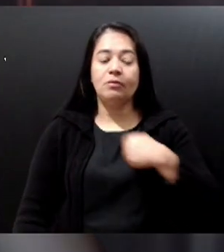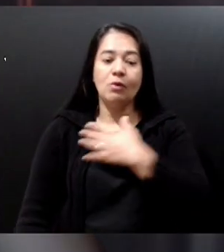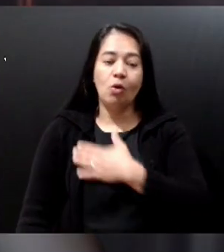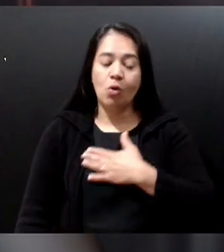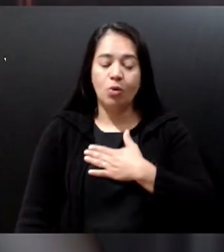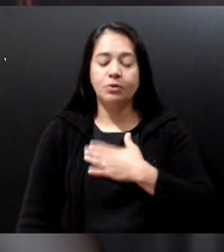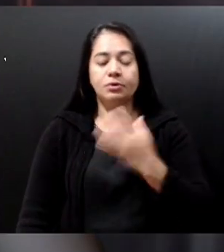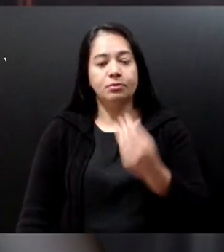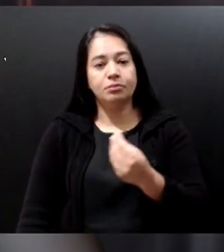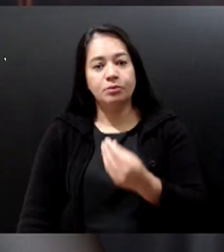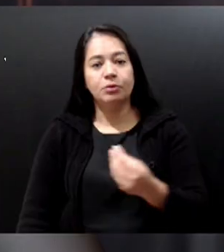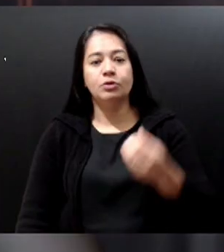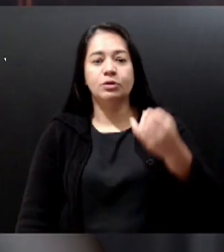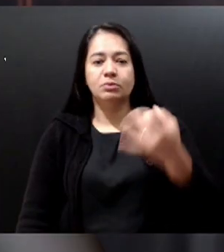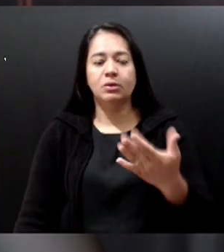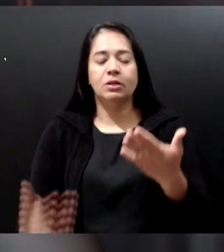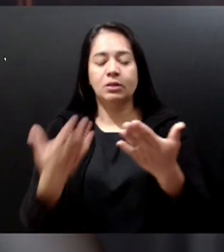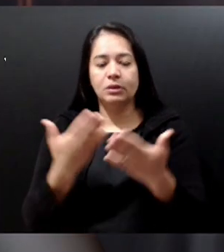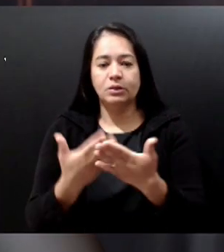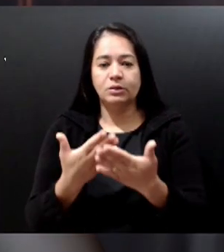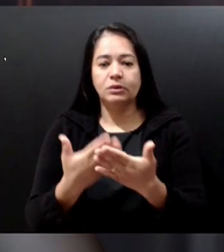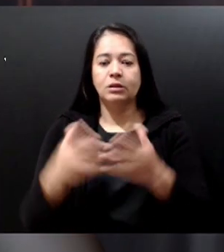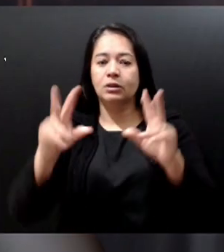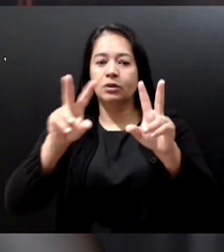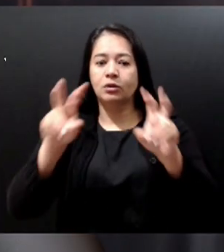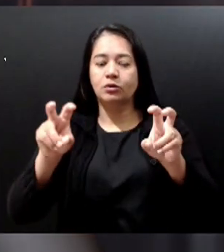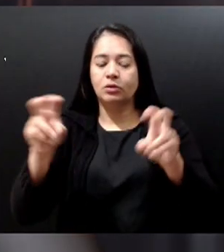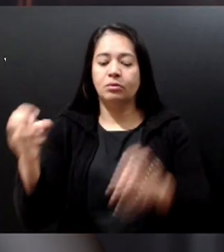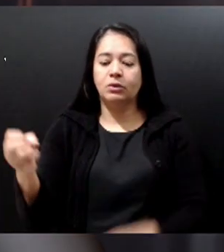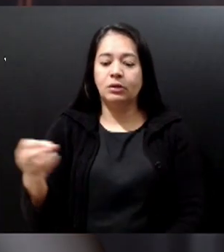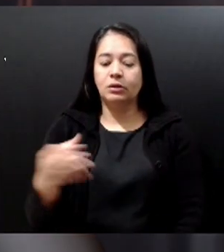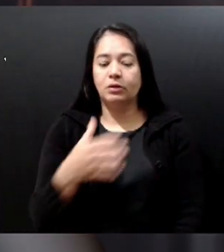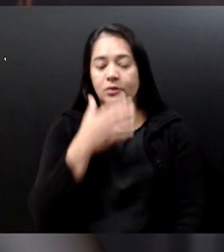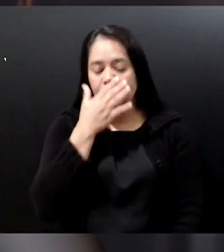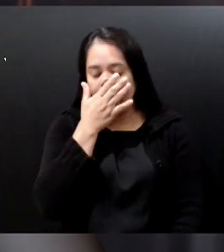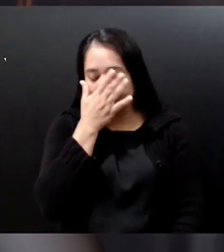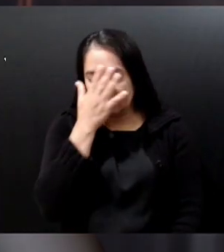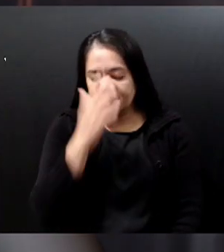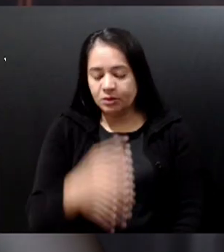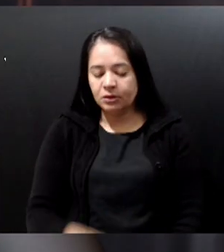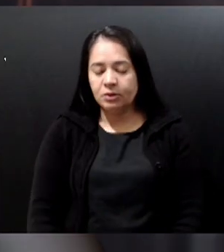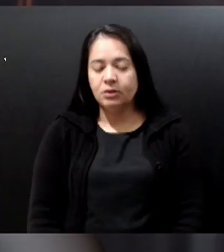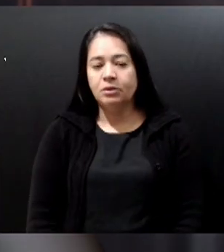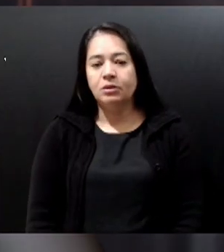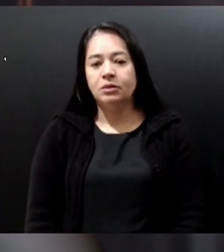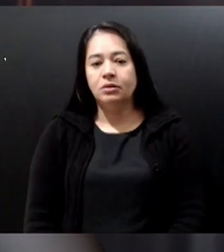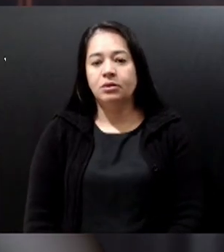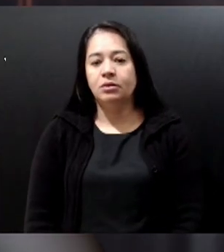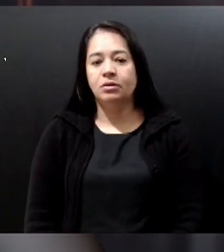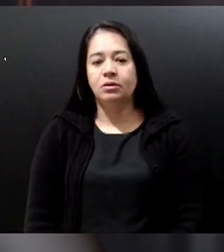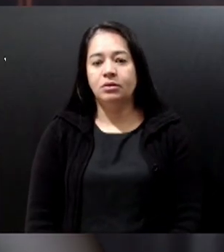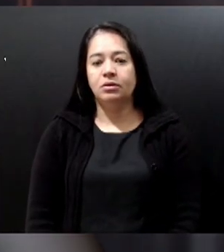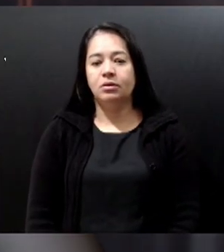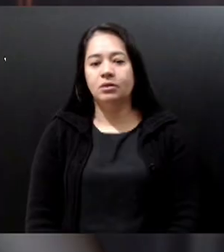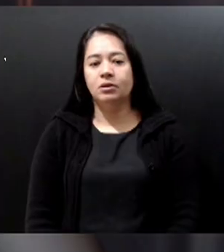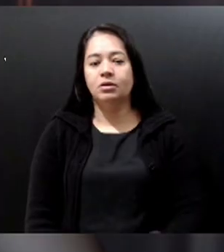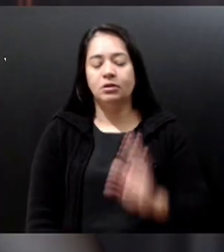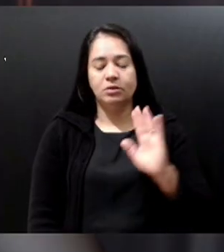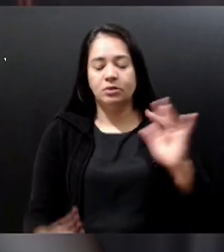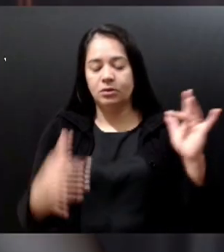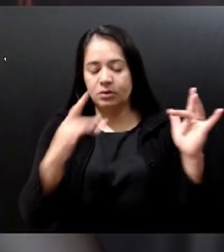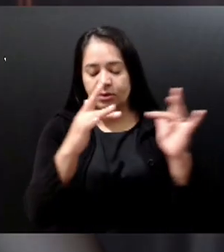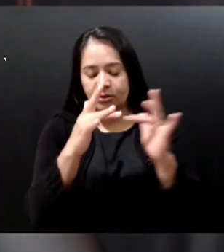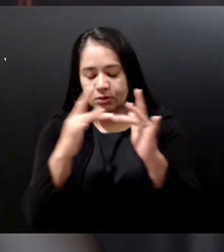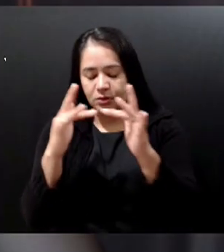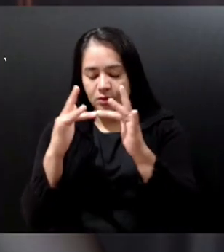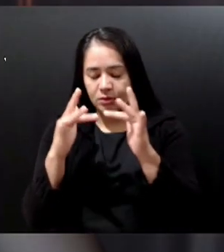muito novo e já, tenho tido contato com algumas crianças, né, de famílias